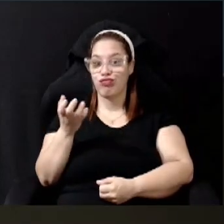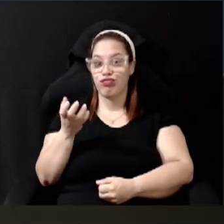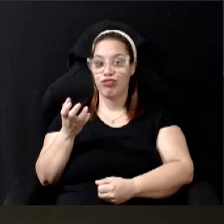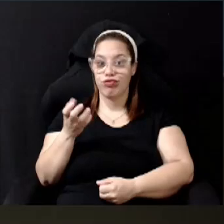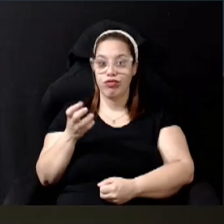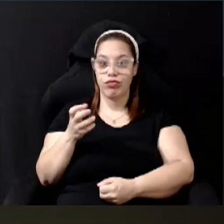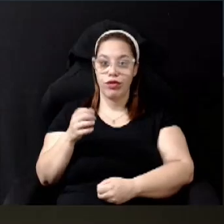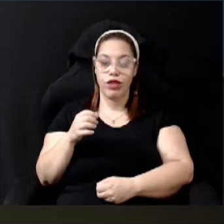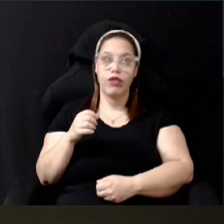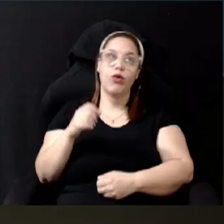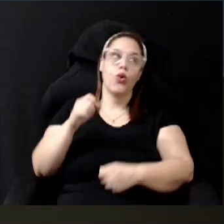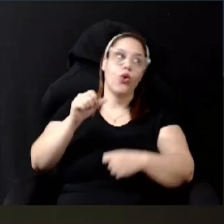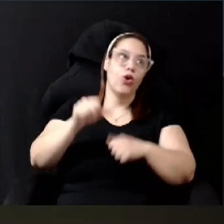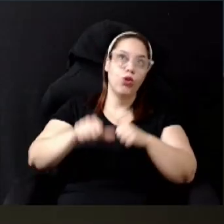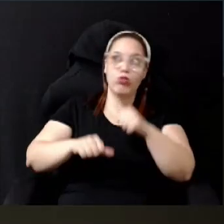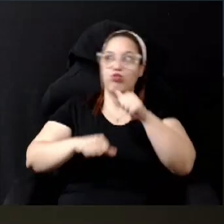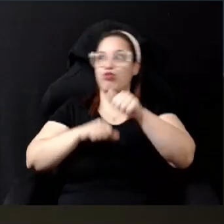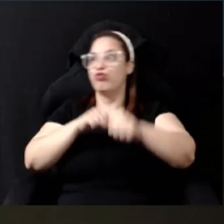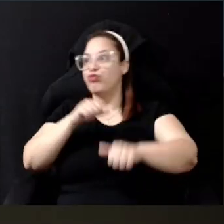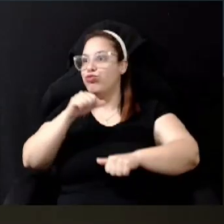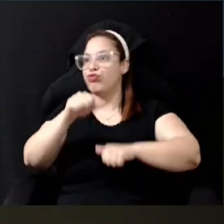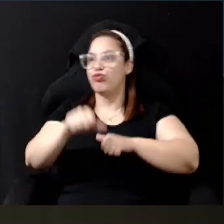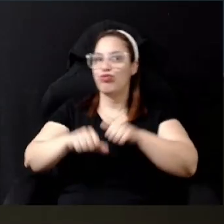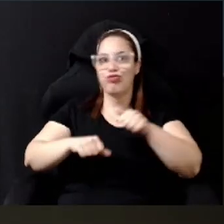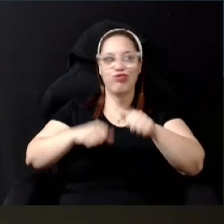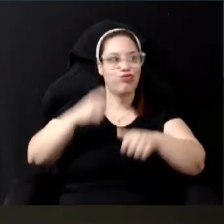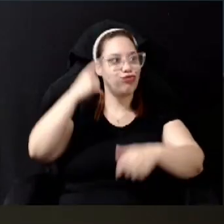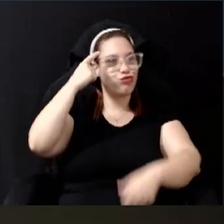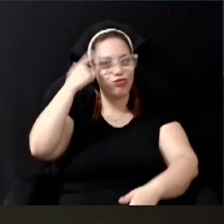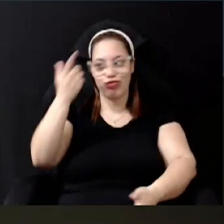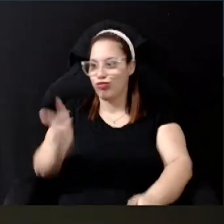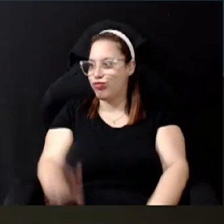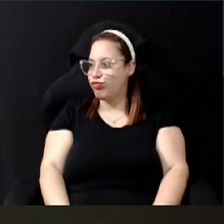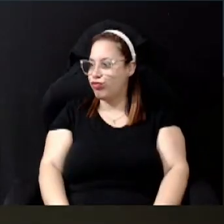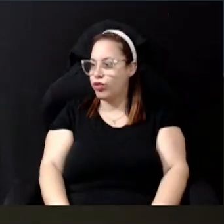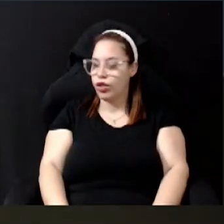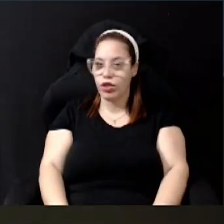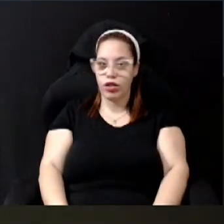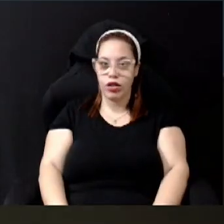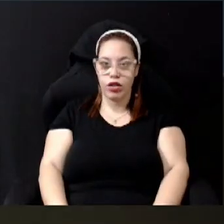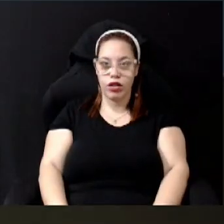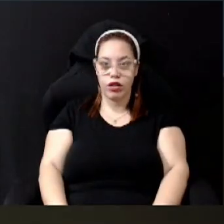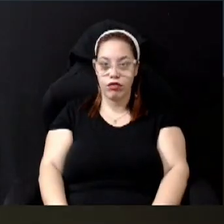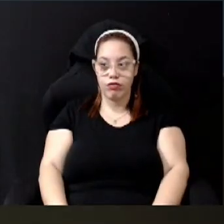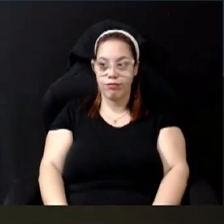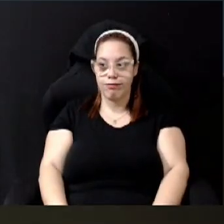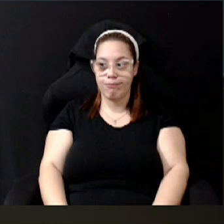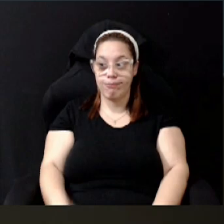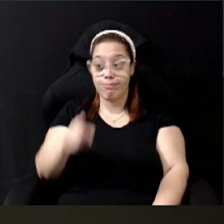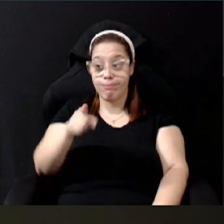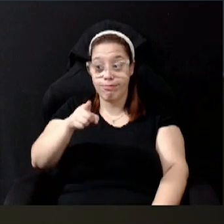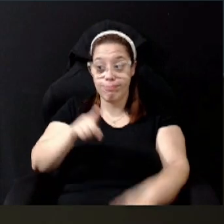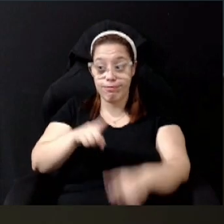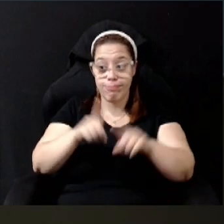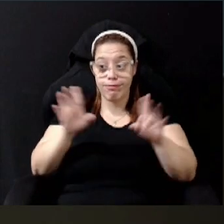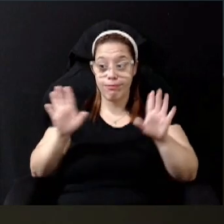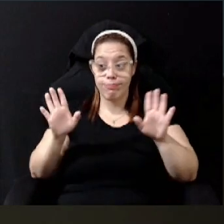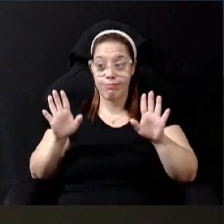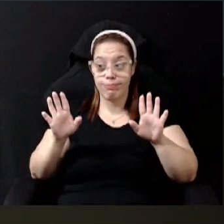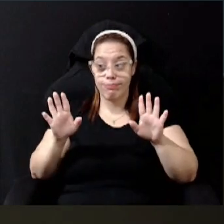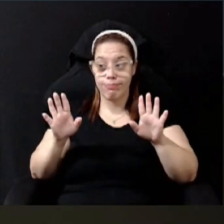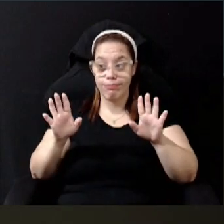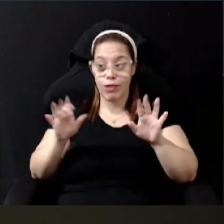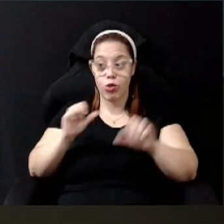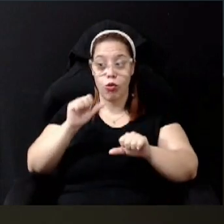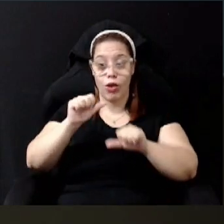reinventar, trocar a roda, trocar o motor com o carro andando. Mas no seu caso foi até assim mudar muito,